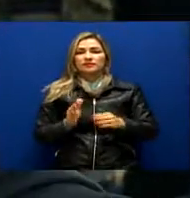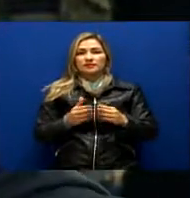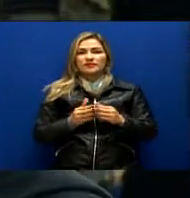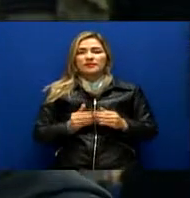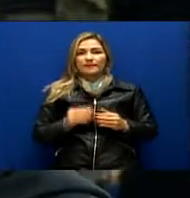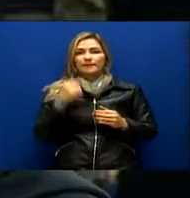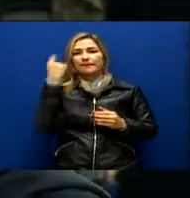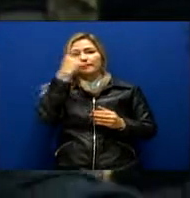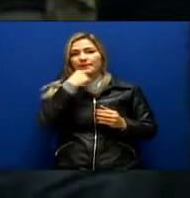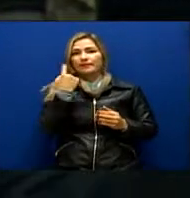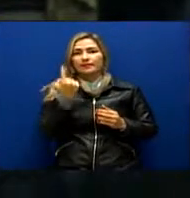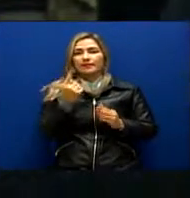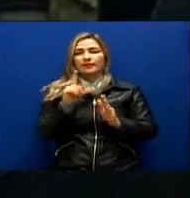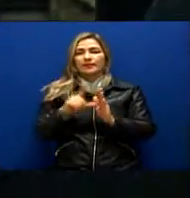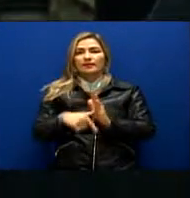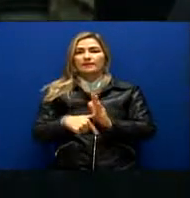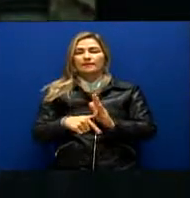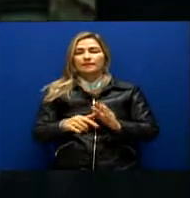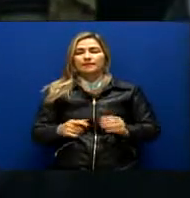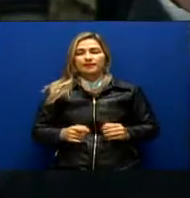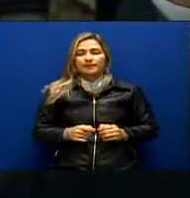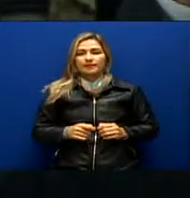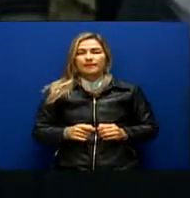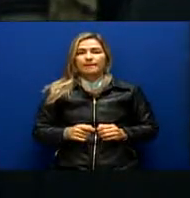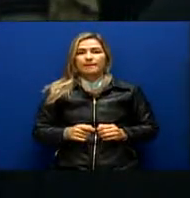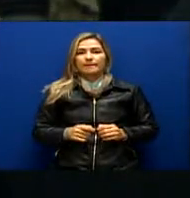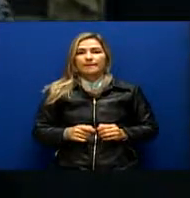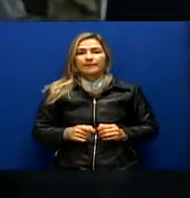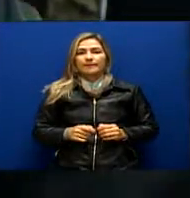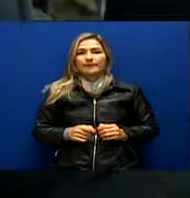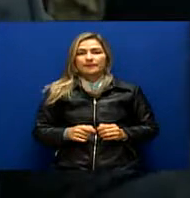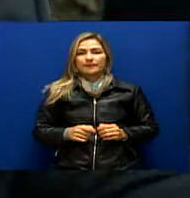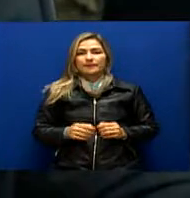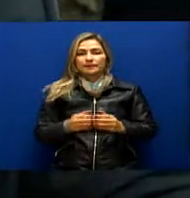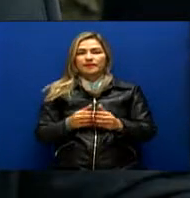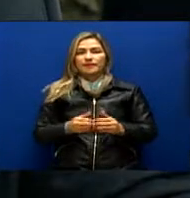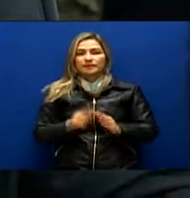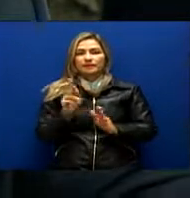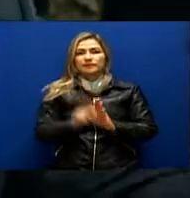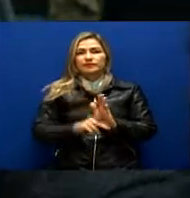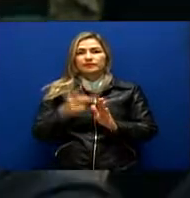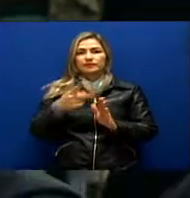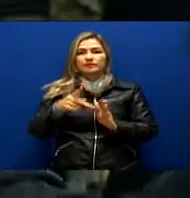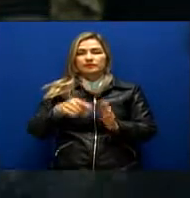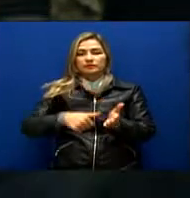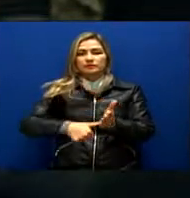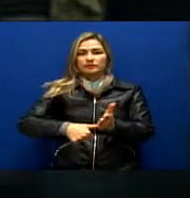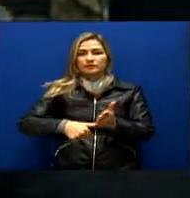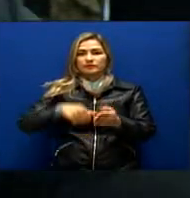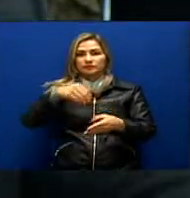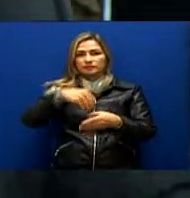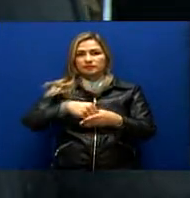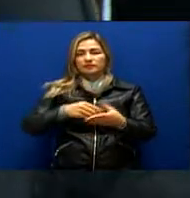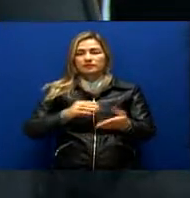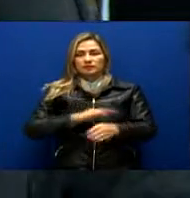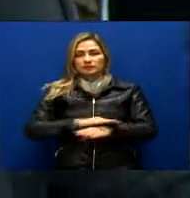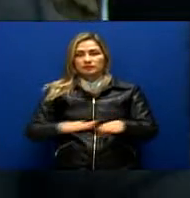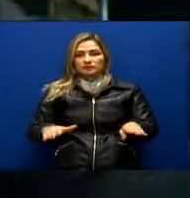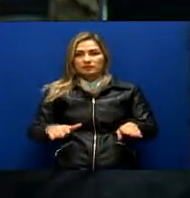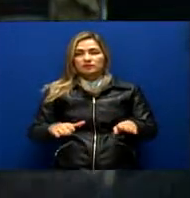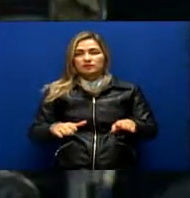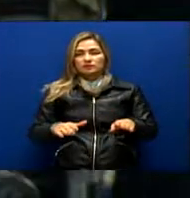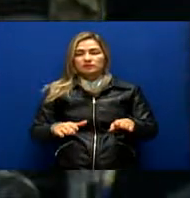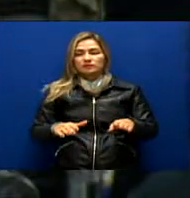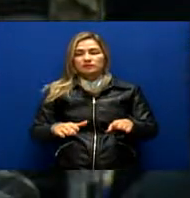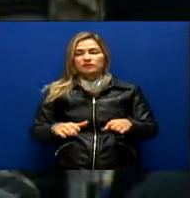de prorrogação. Eu pedi para a Vossa Excelência, ao terminar a votação do seu projeto, que nós fizéssemos as homenagens e,